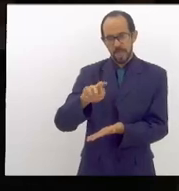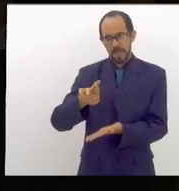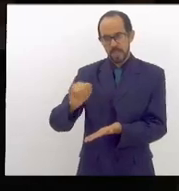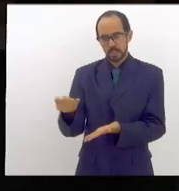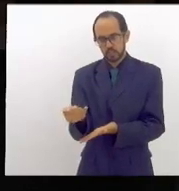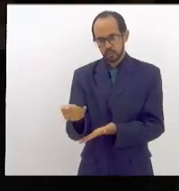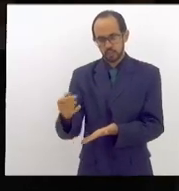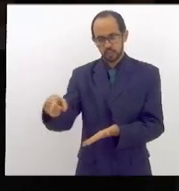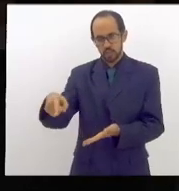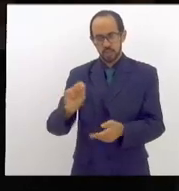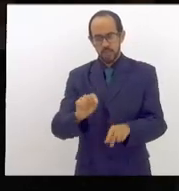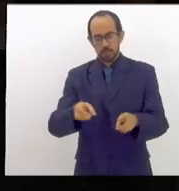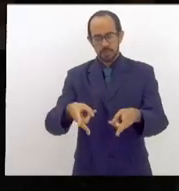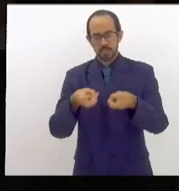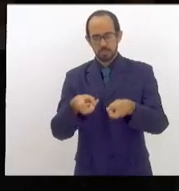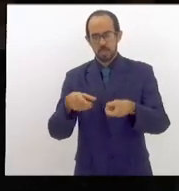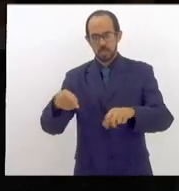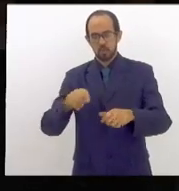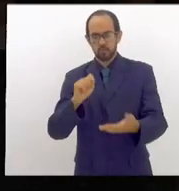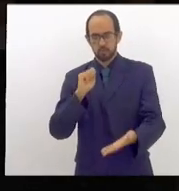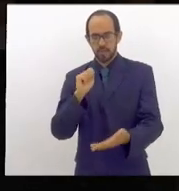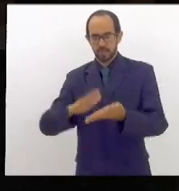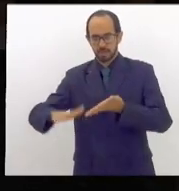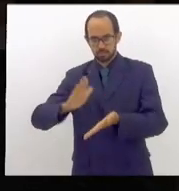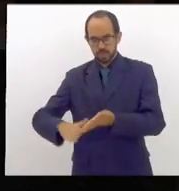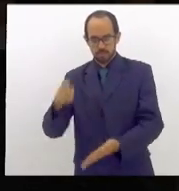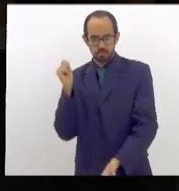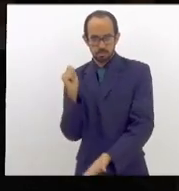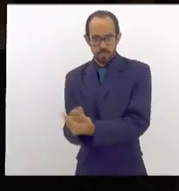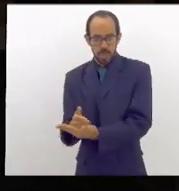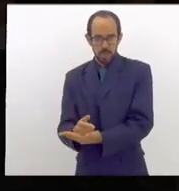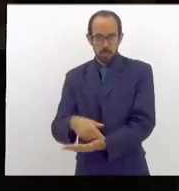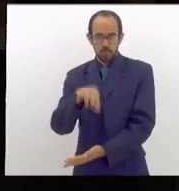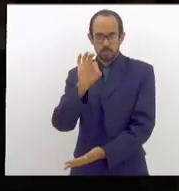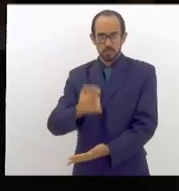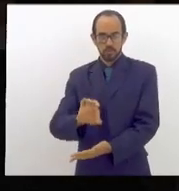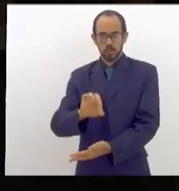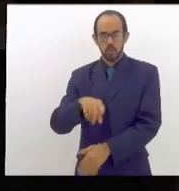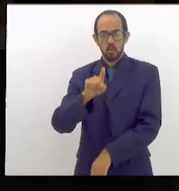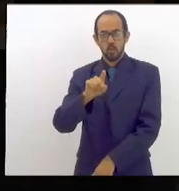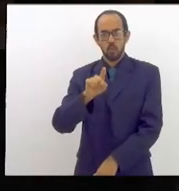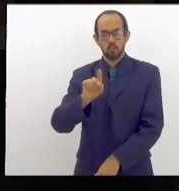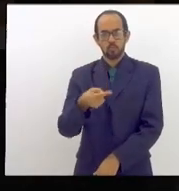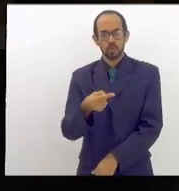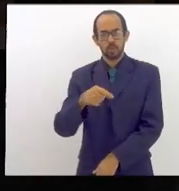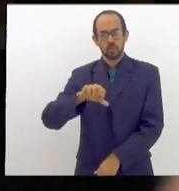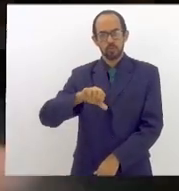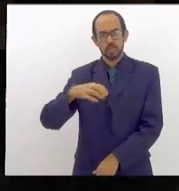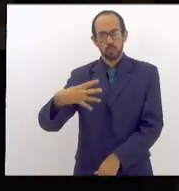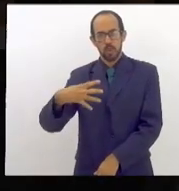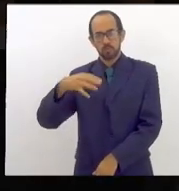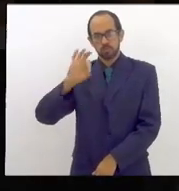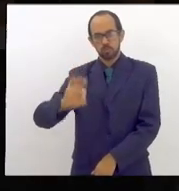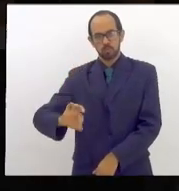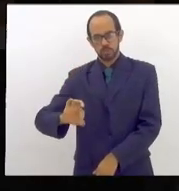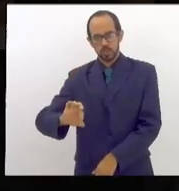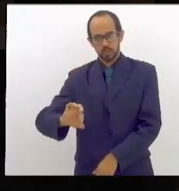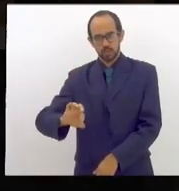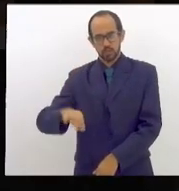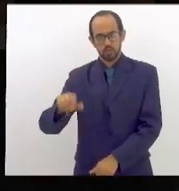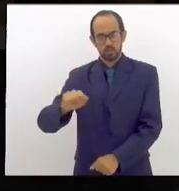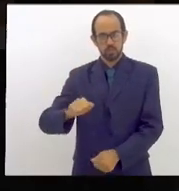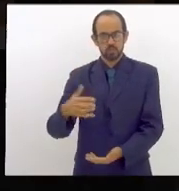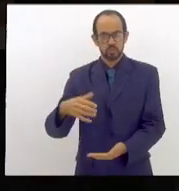despesa efetivamente paga no exercício de 2021 o percentual de um ponto 94% de receita